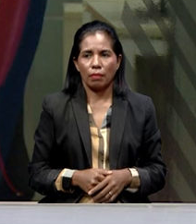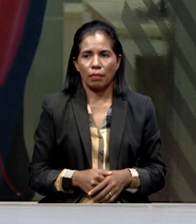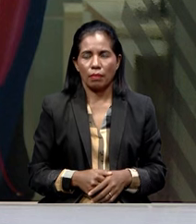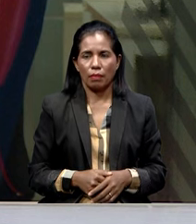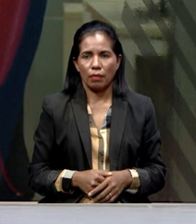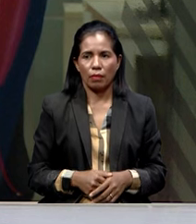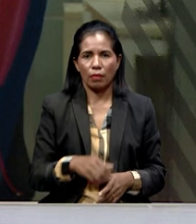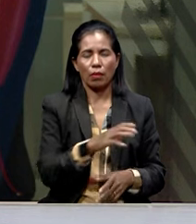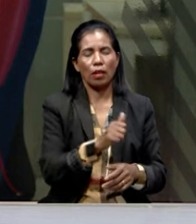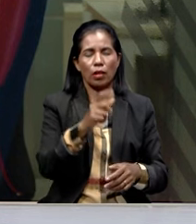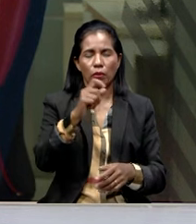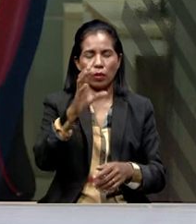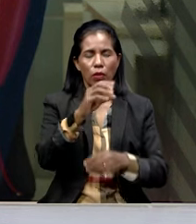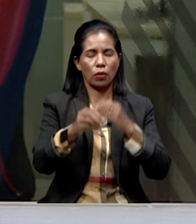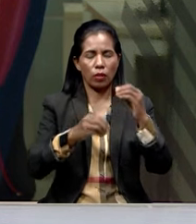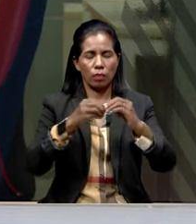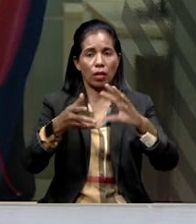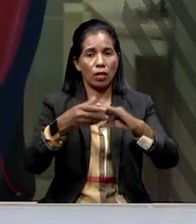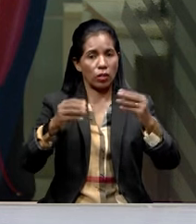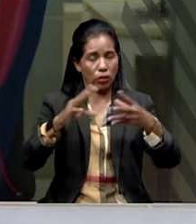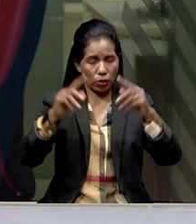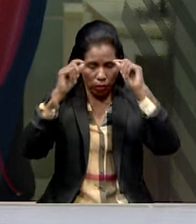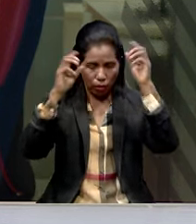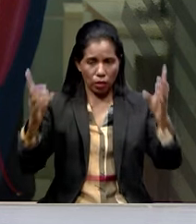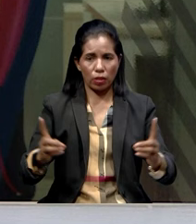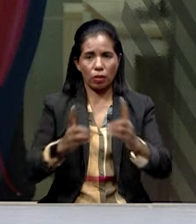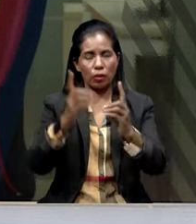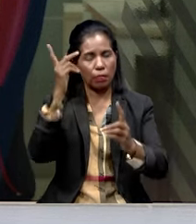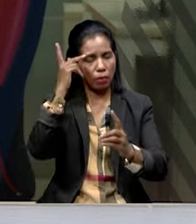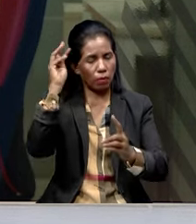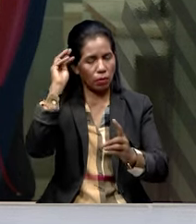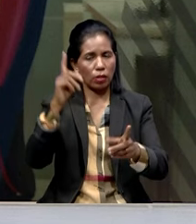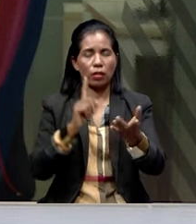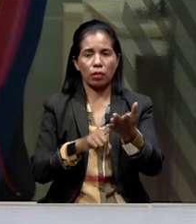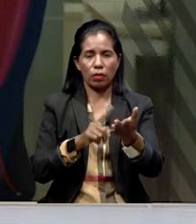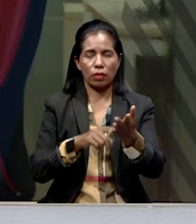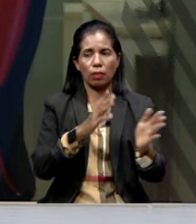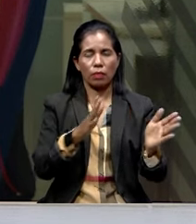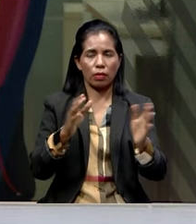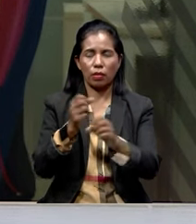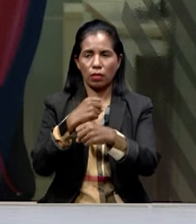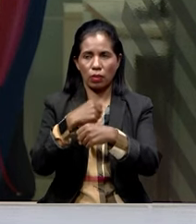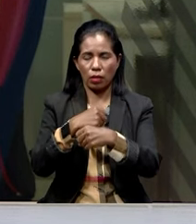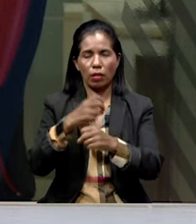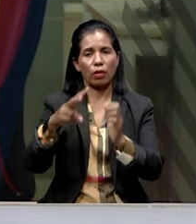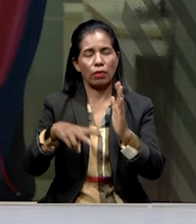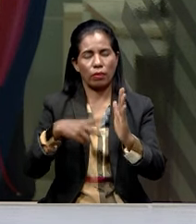Autor filmi kona ba história Timor-Leste, assor o primeiro-ministro de discute kona ba processo produção.